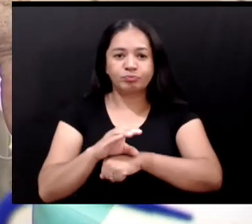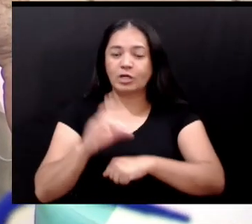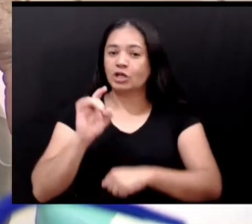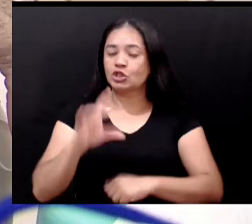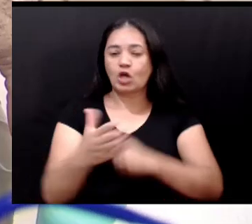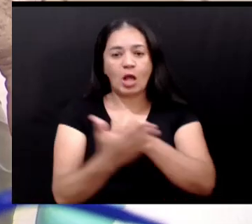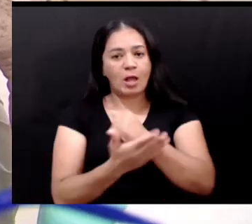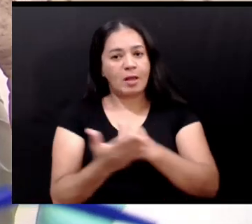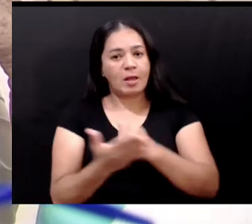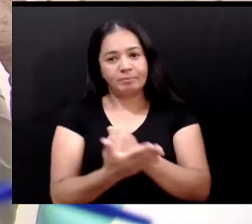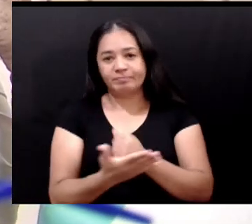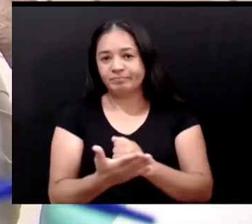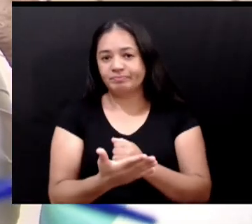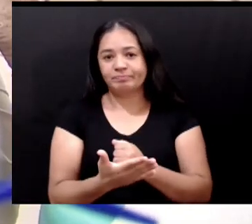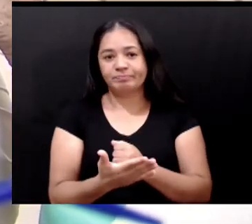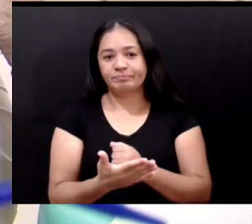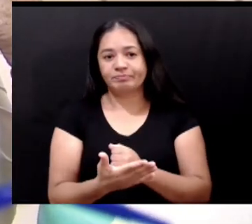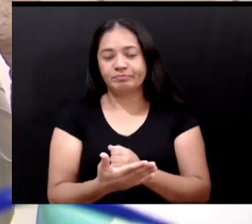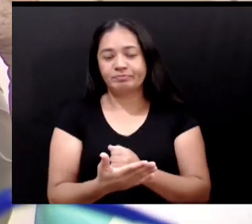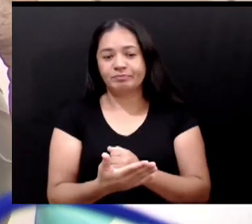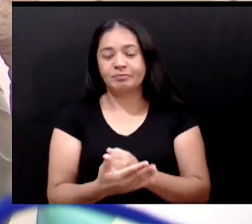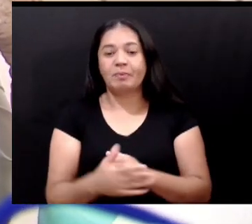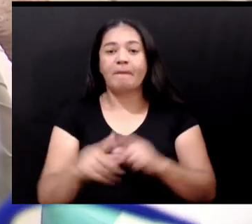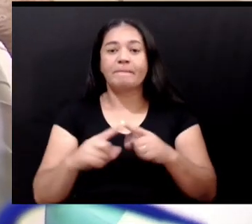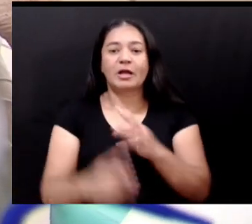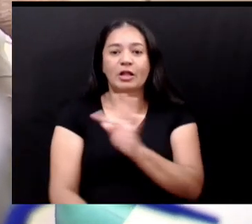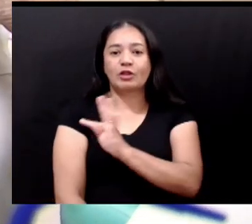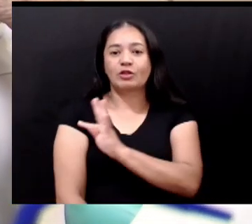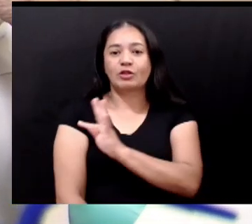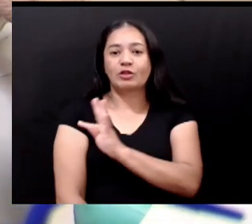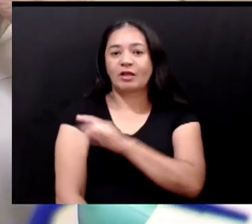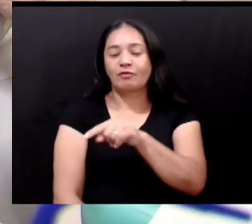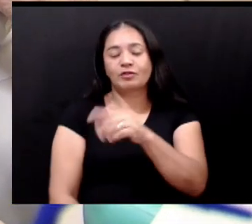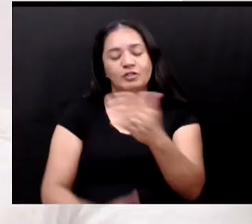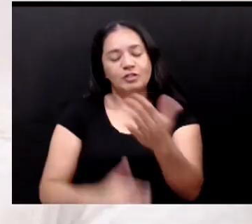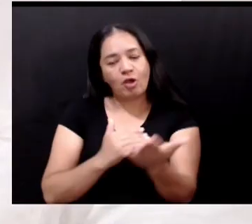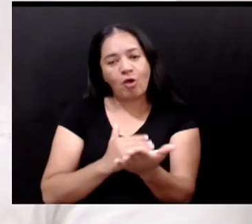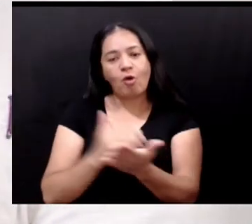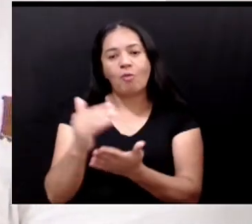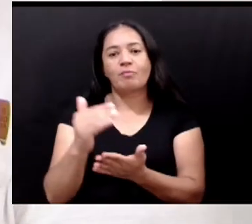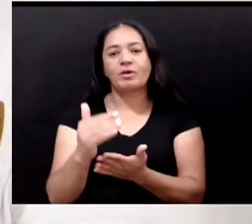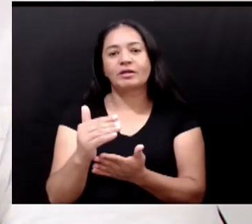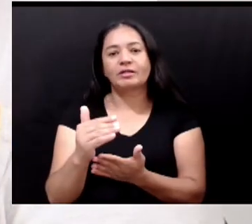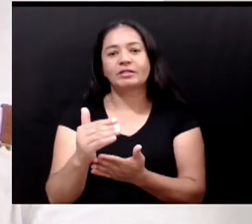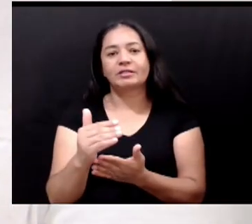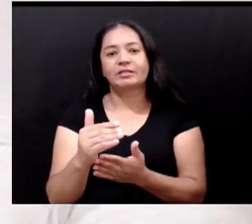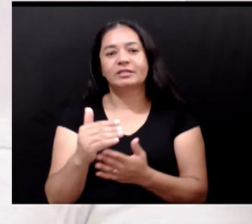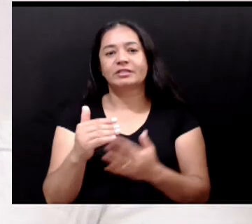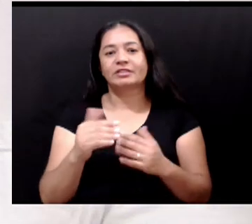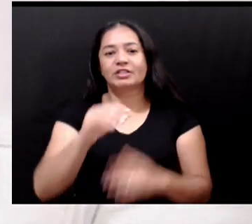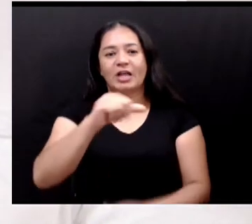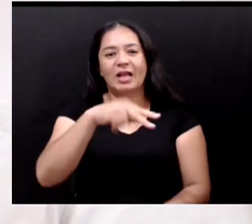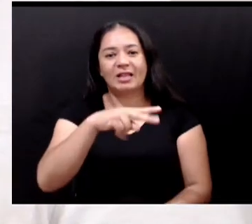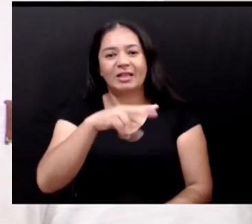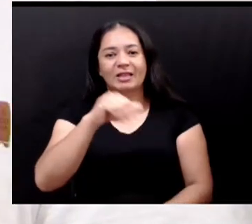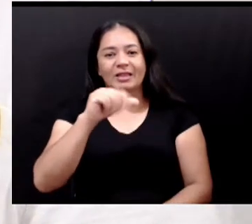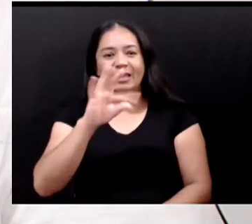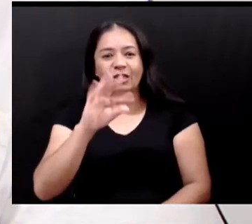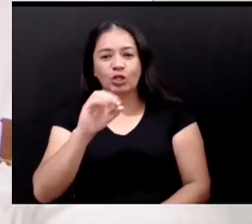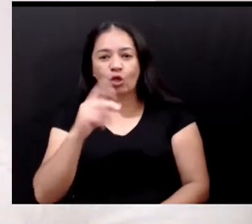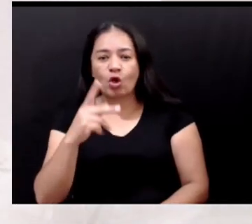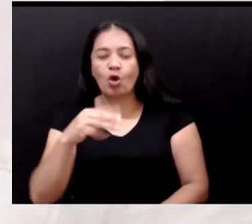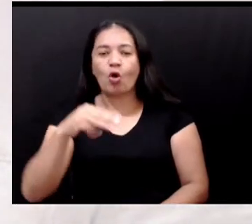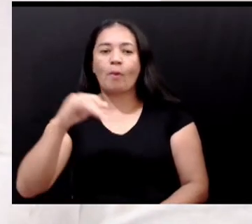né? No técnico você já vai entrar realmente na parte da anatomia, patologia, biologia, aí